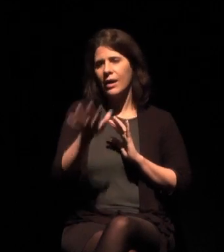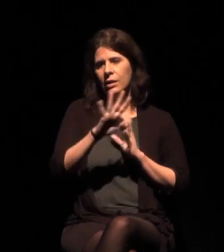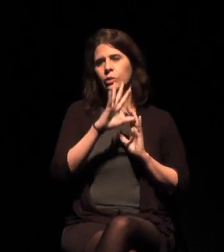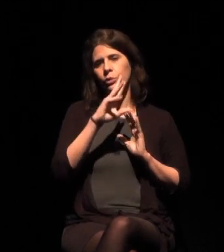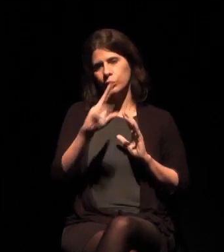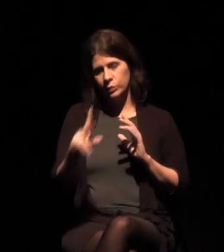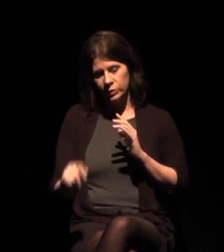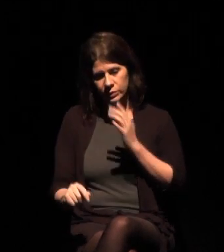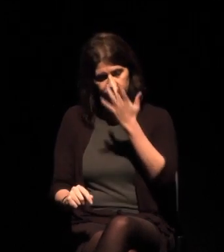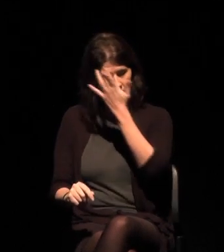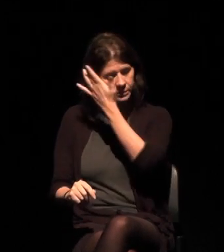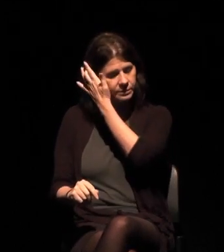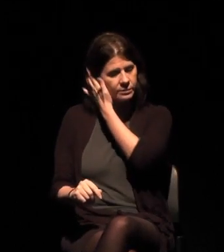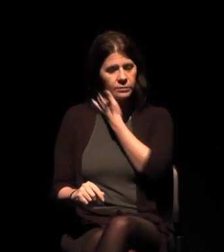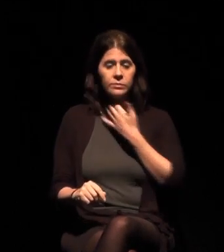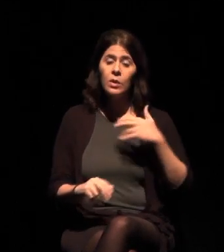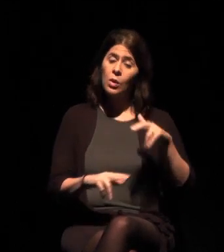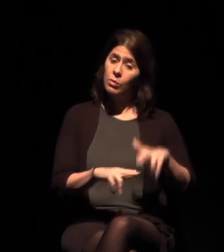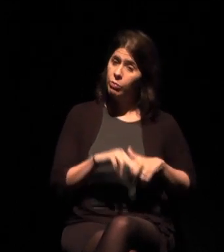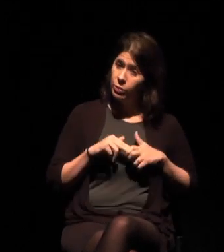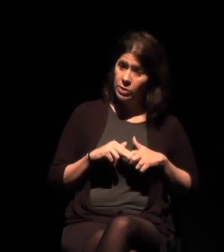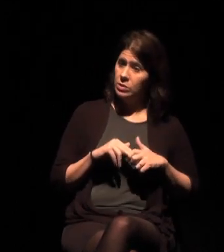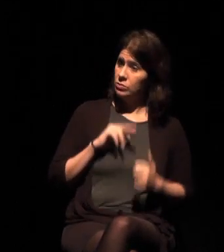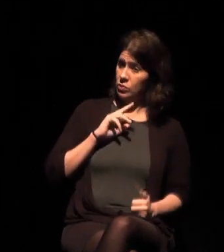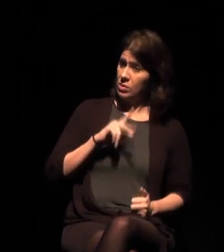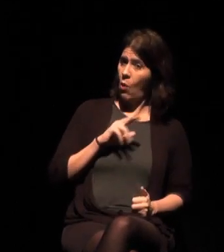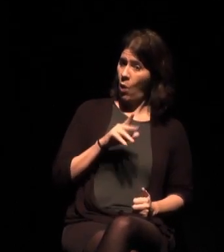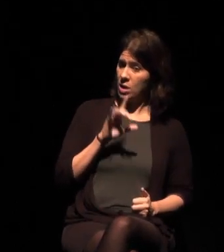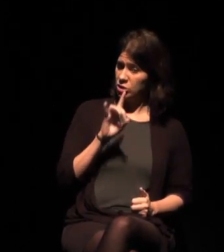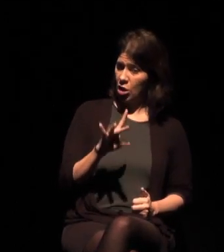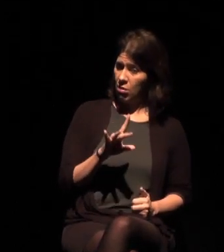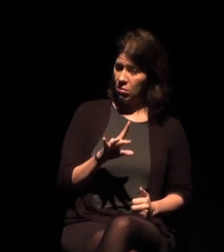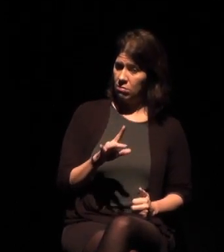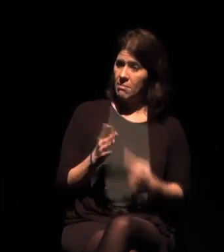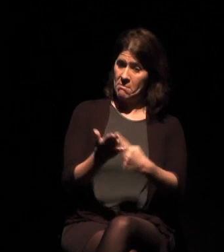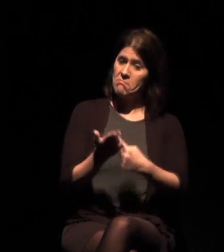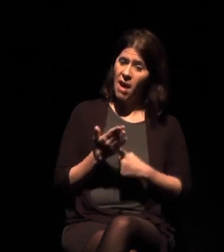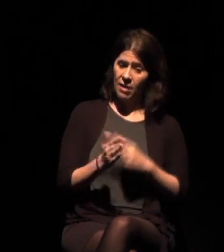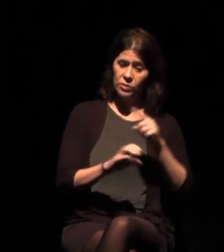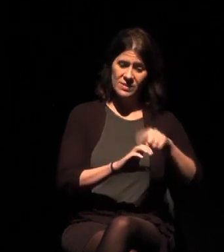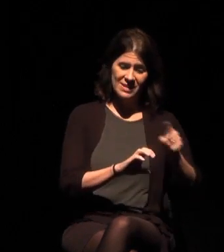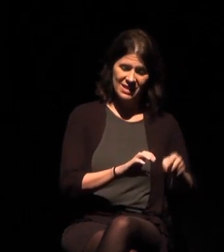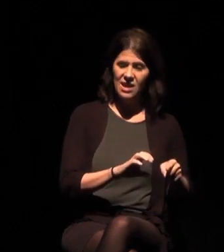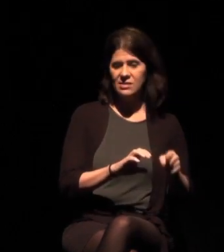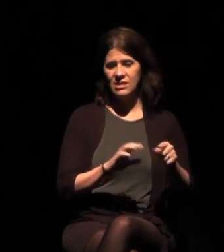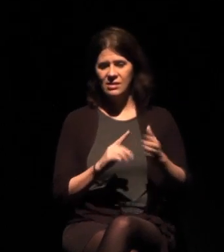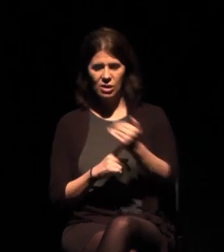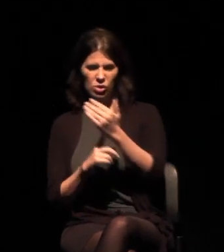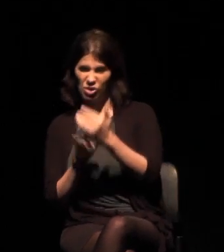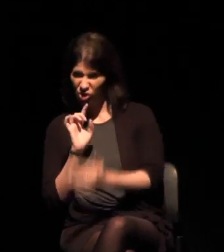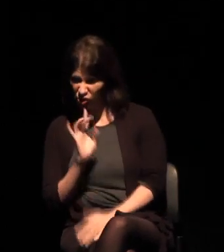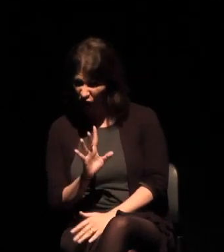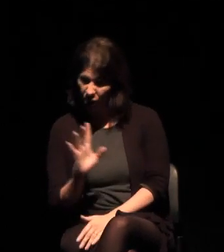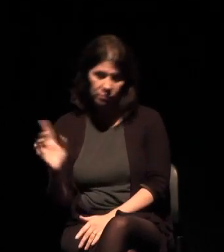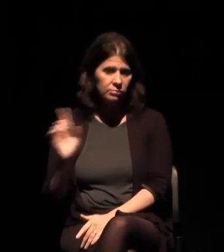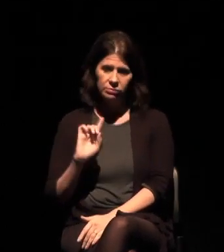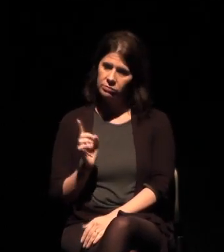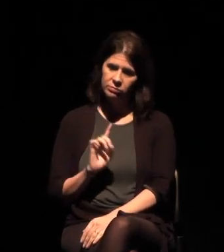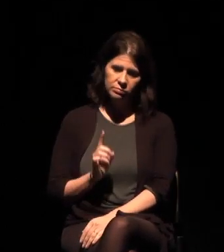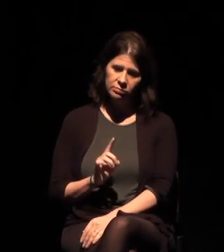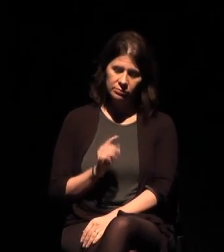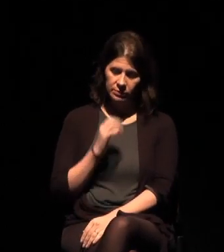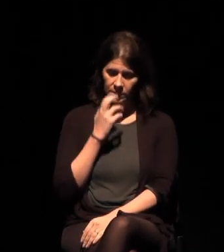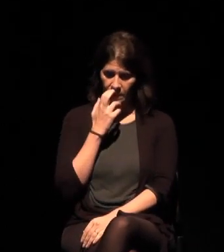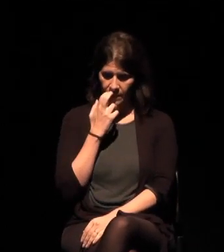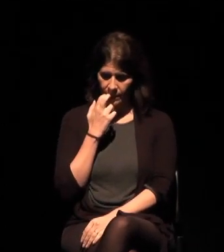é não apenas um participante e tecnologia que é uma espécie duas do filtro não é elzi ou o